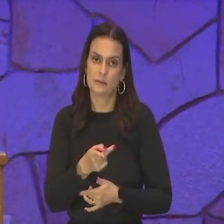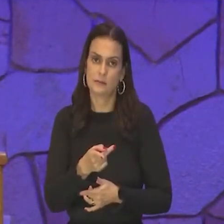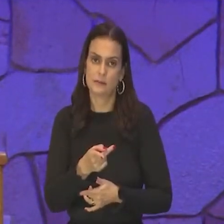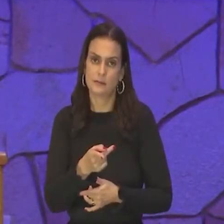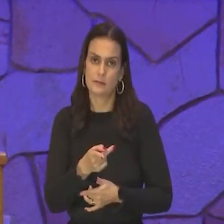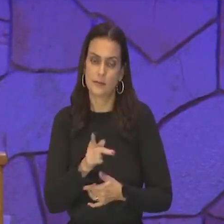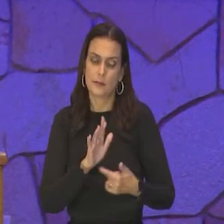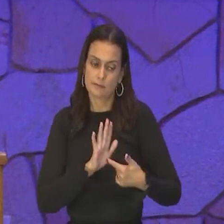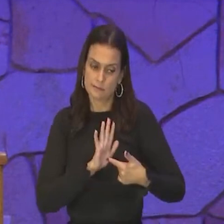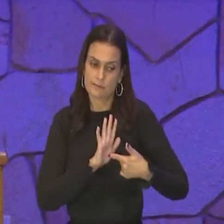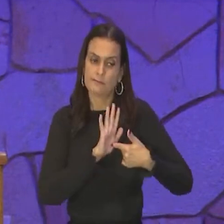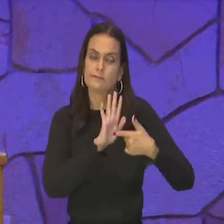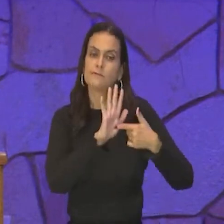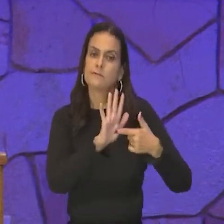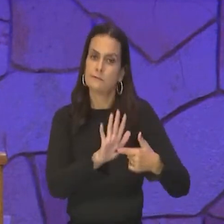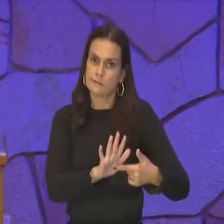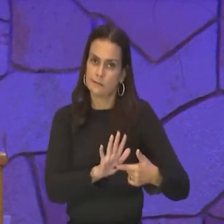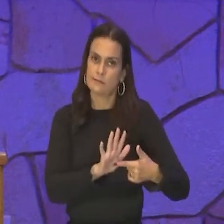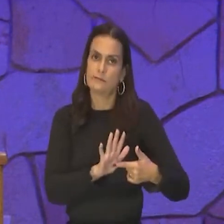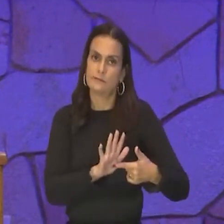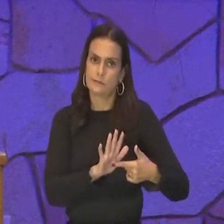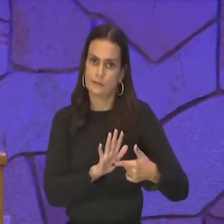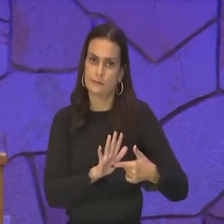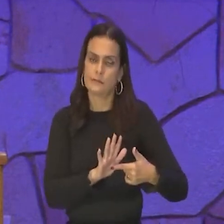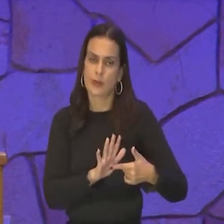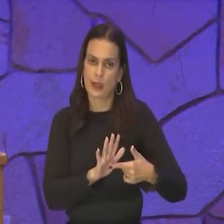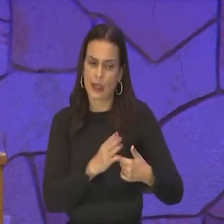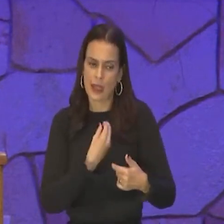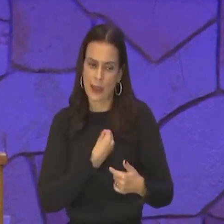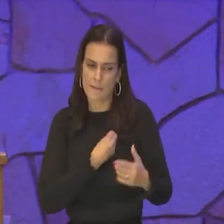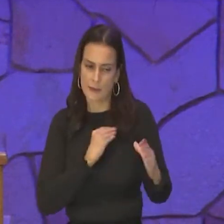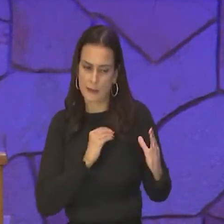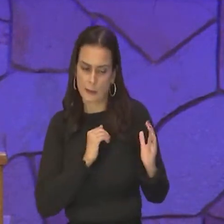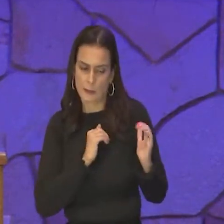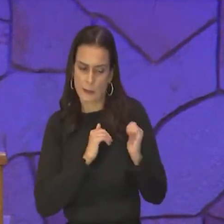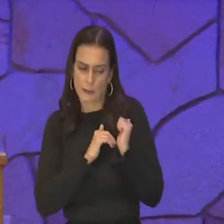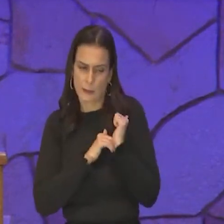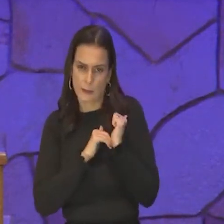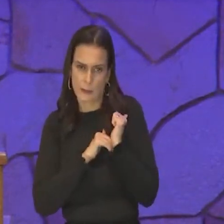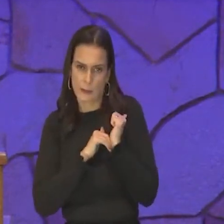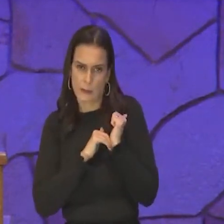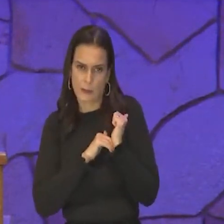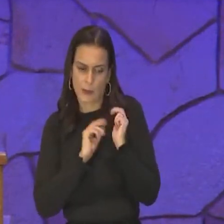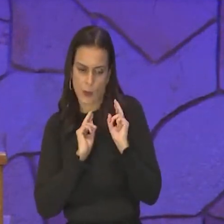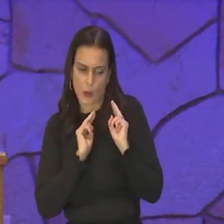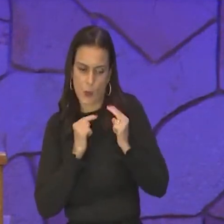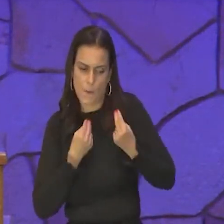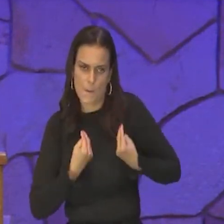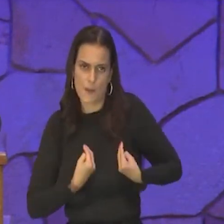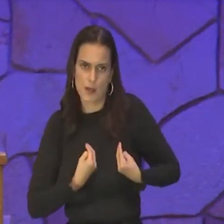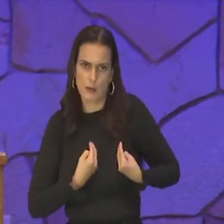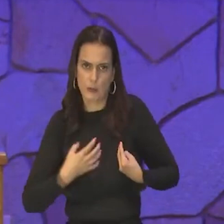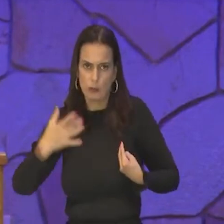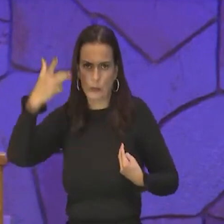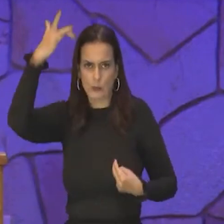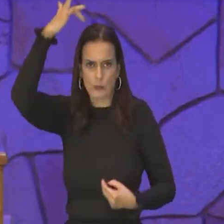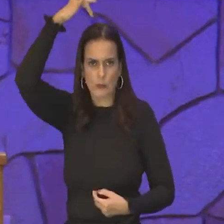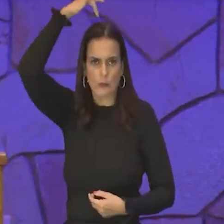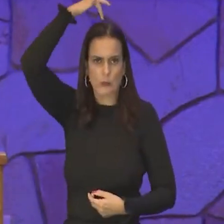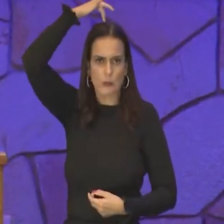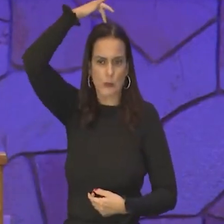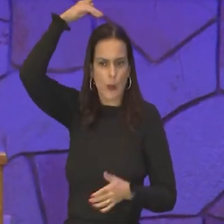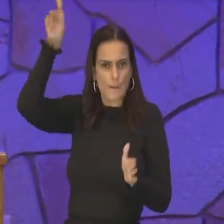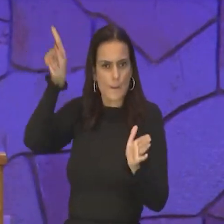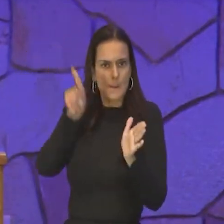Ele revela o lado obscuro, tenebroso da realidade humana, da natureza